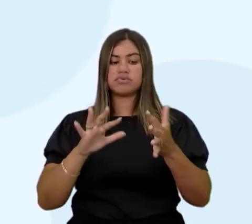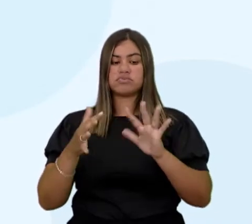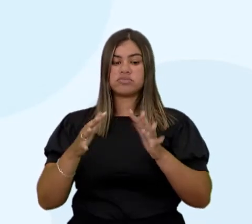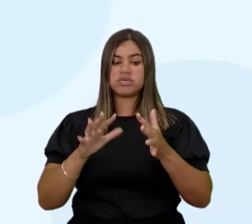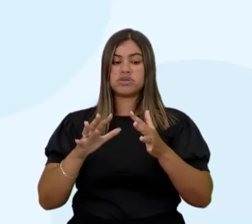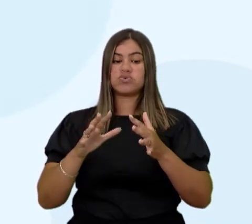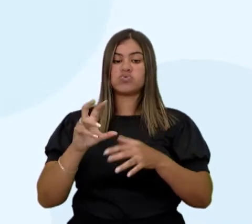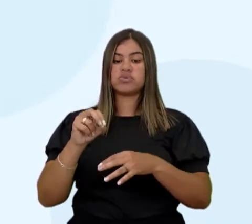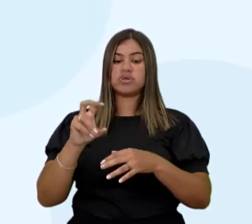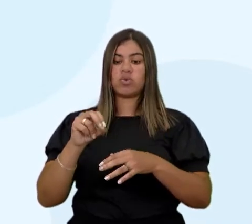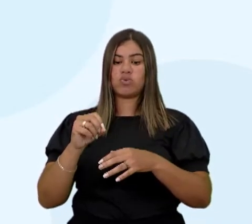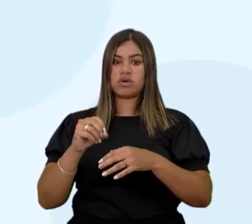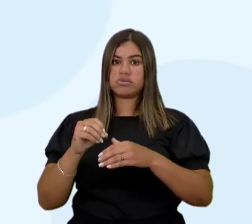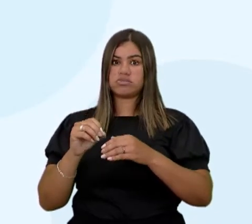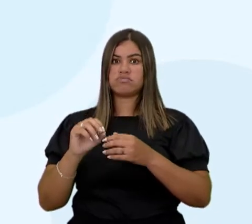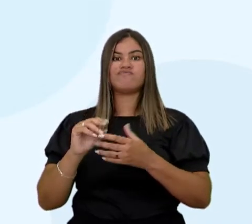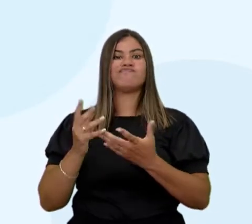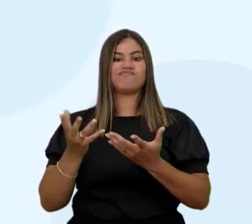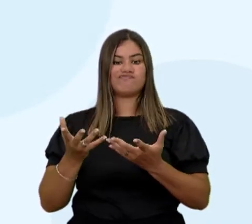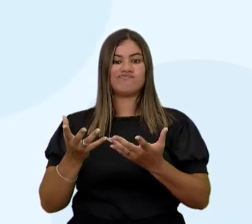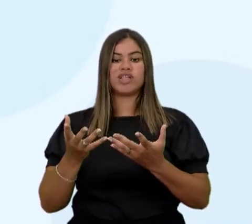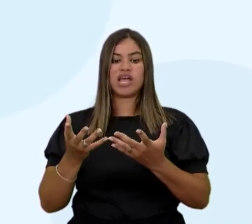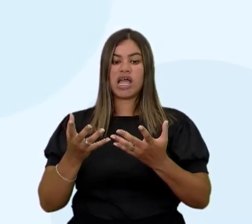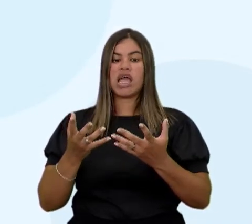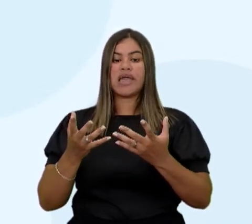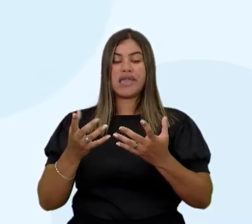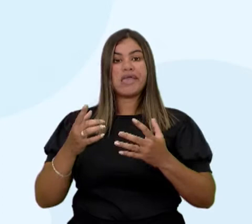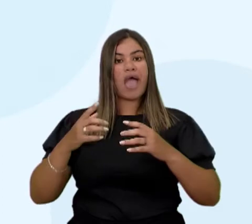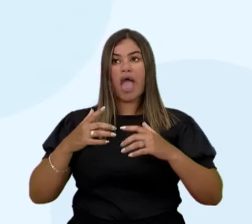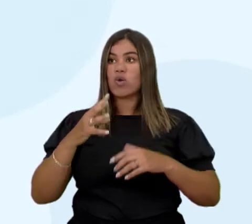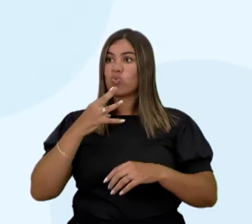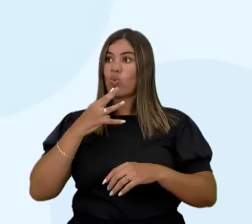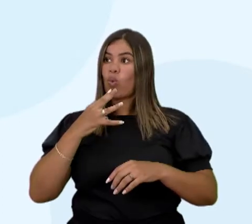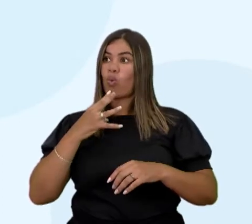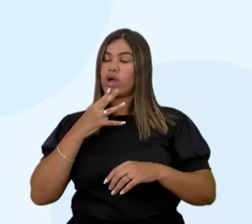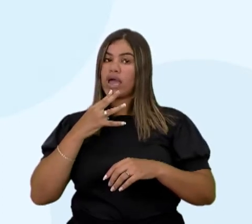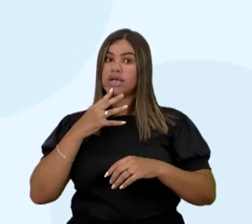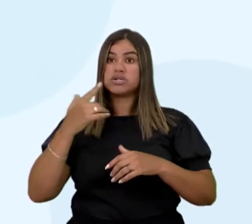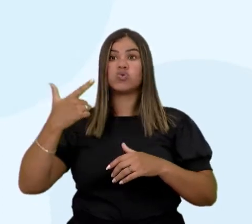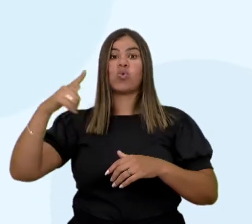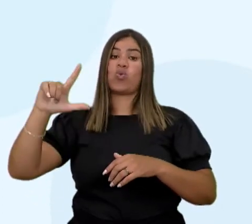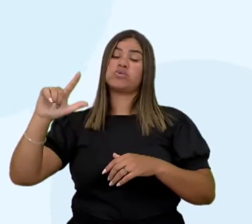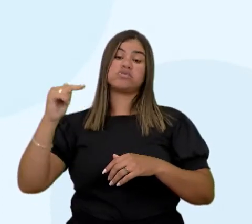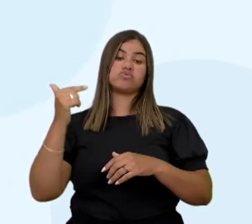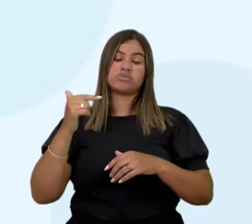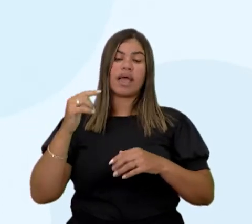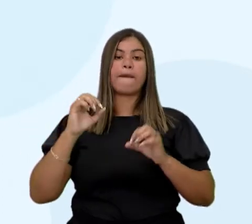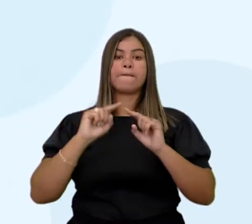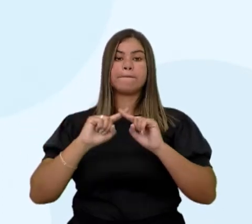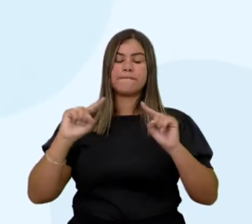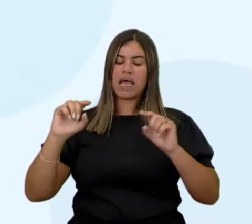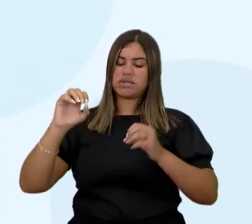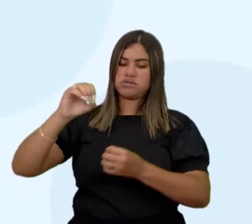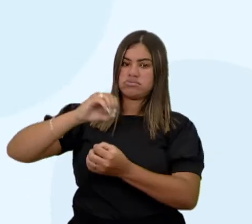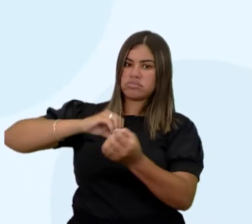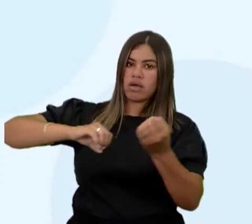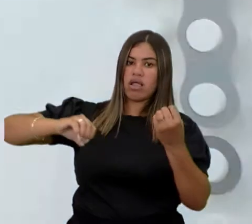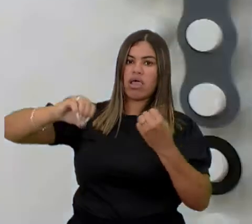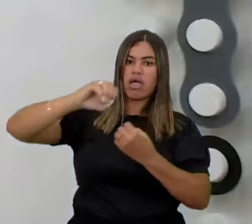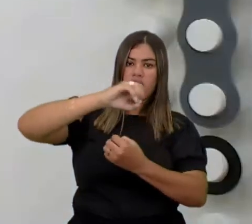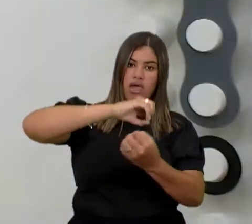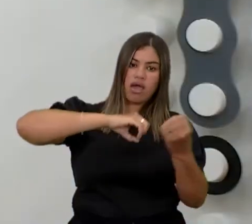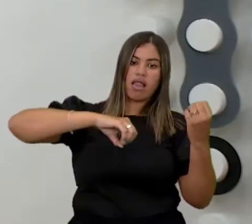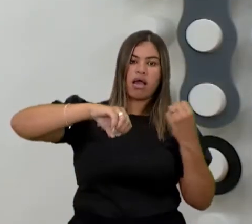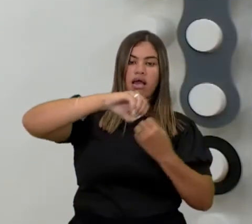a maior estrutura conhecida do universo. Então, né, nós temos aí 8 planetas no